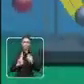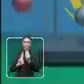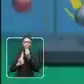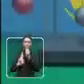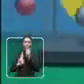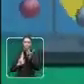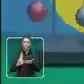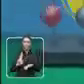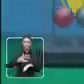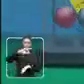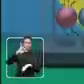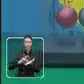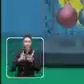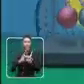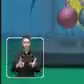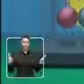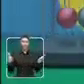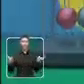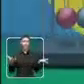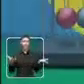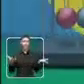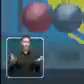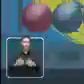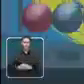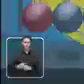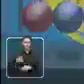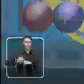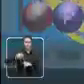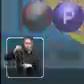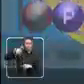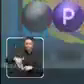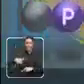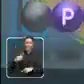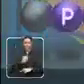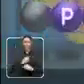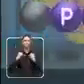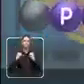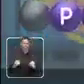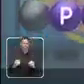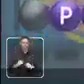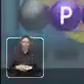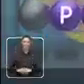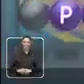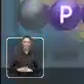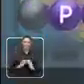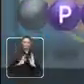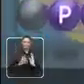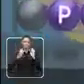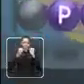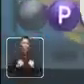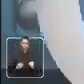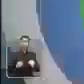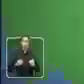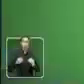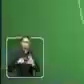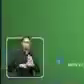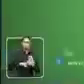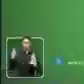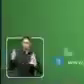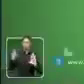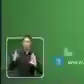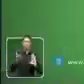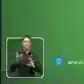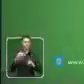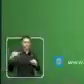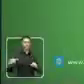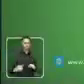escolher quem represente de fato a grande maioria? Porque sim, nós podemos! Podemos, um